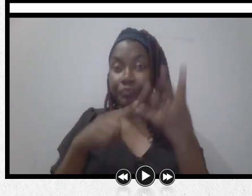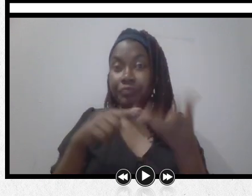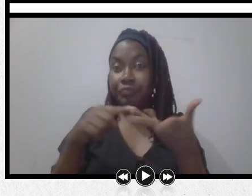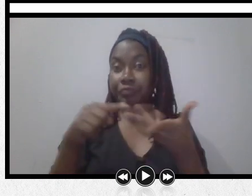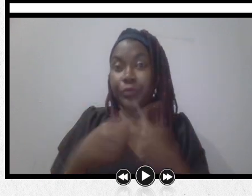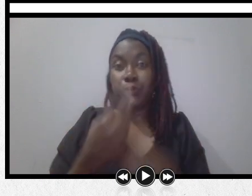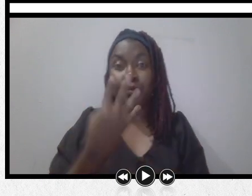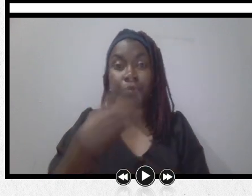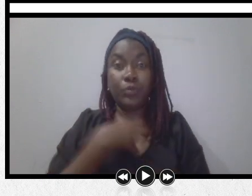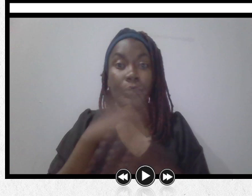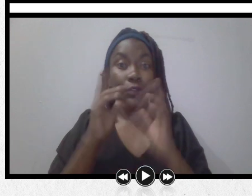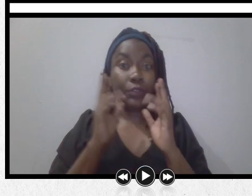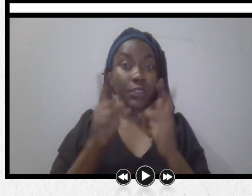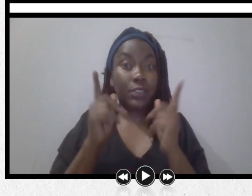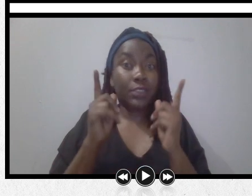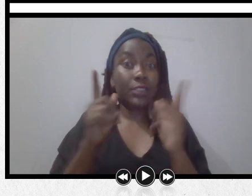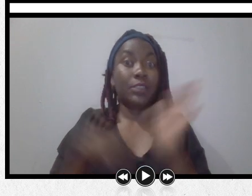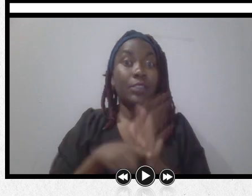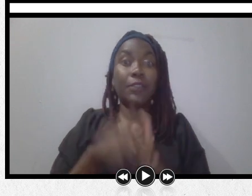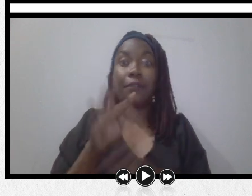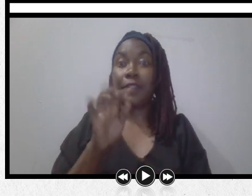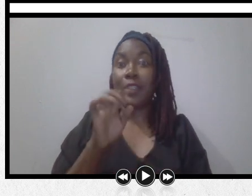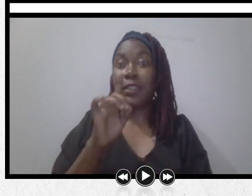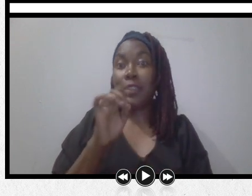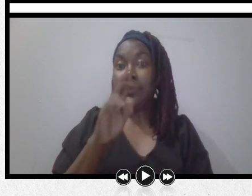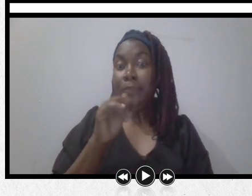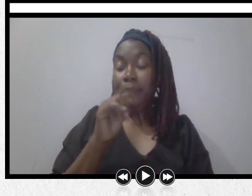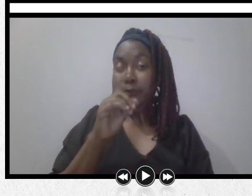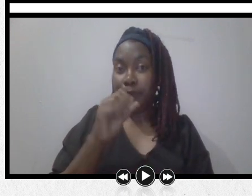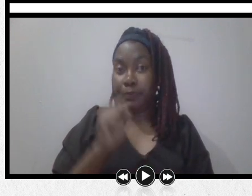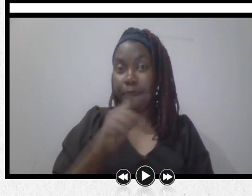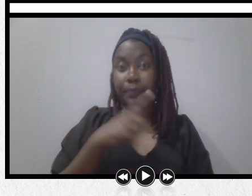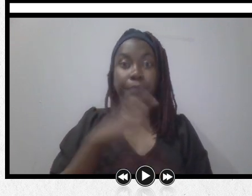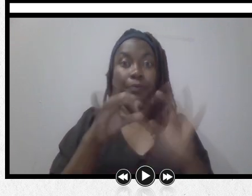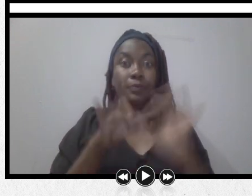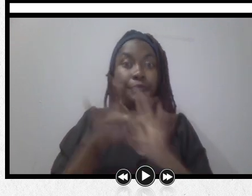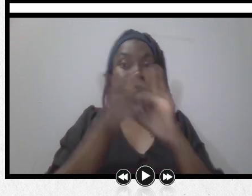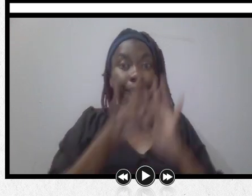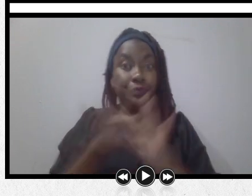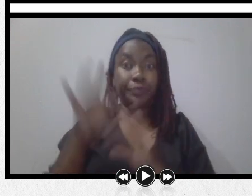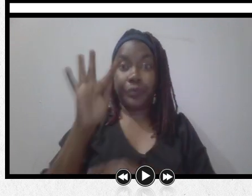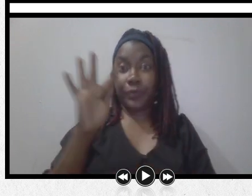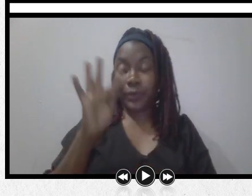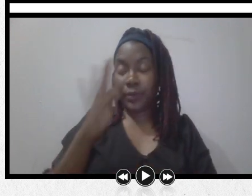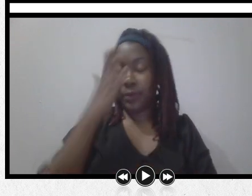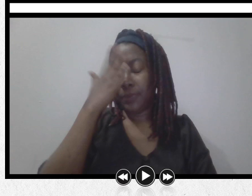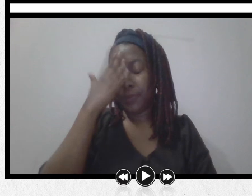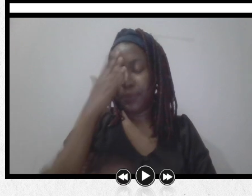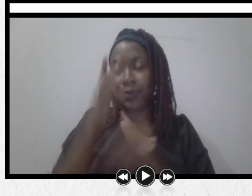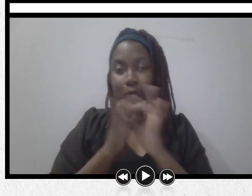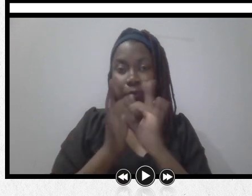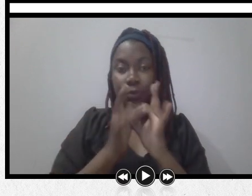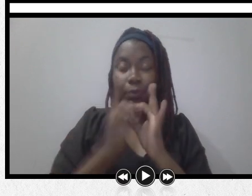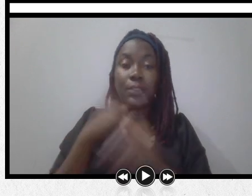quatro formatos diferentes de federados. Temos aqui a União Federal, pensado como a União.